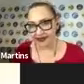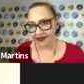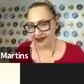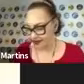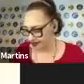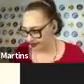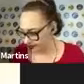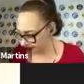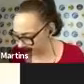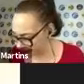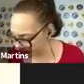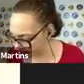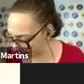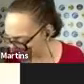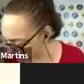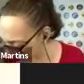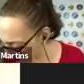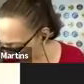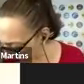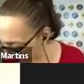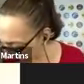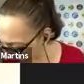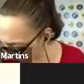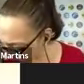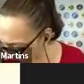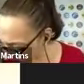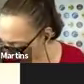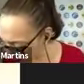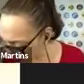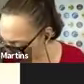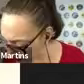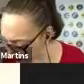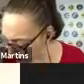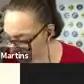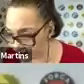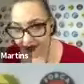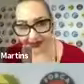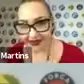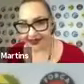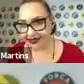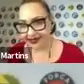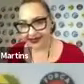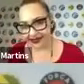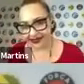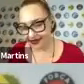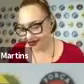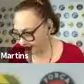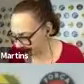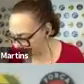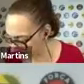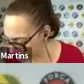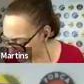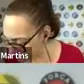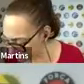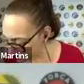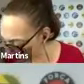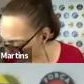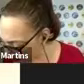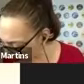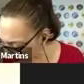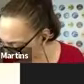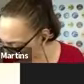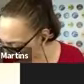é casquete, é avental de raspa, é mangote, é botona, né? Então, assim, são esses os apetrechos